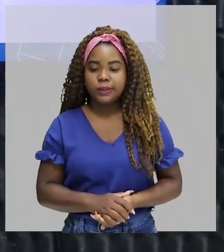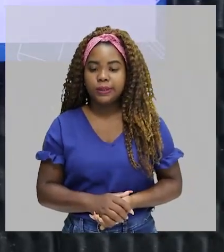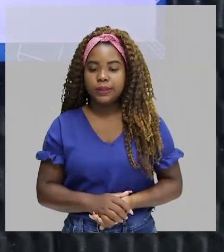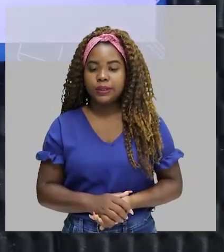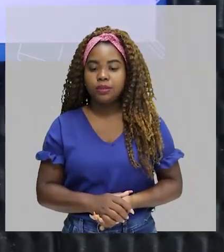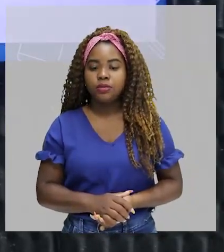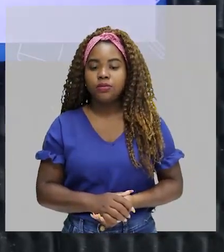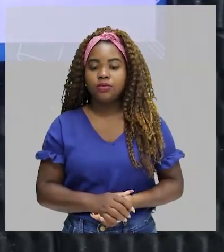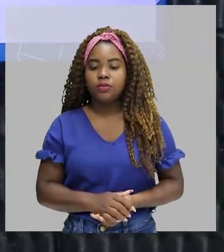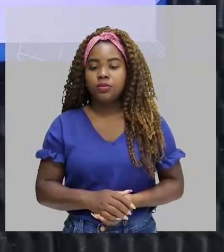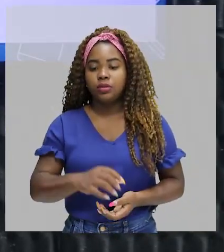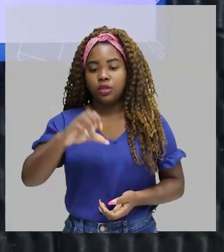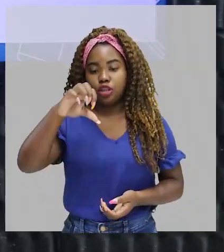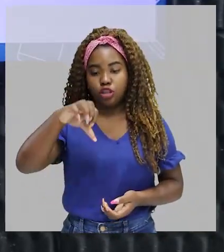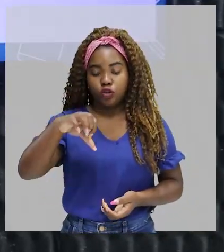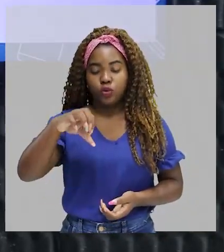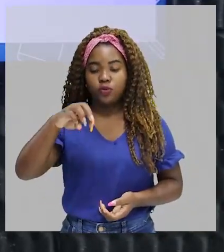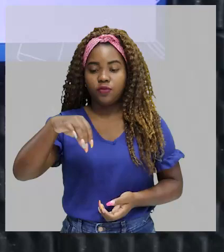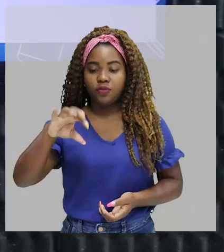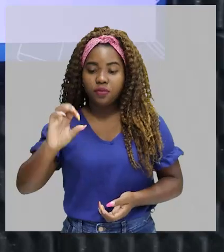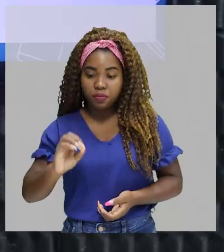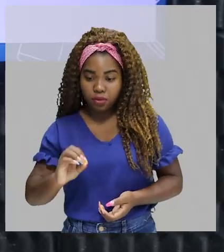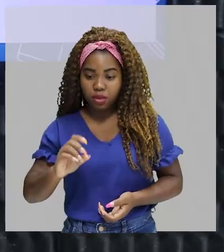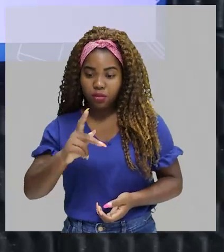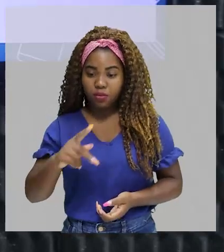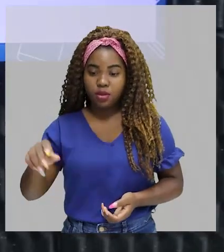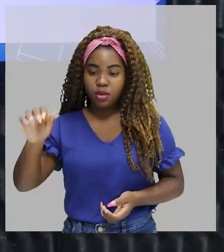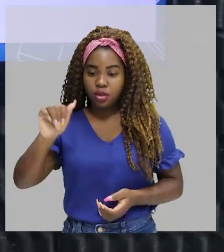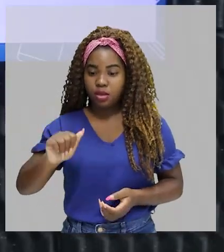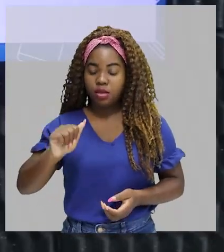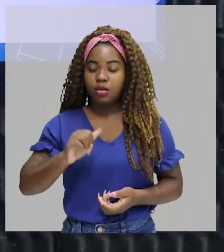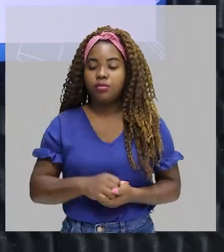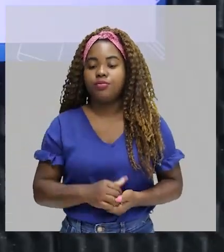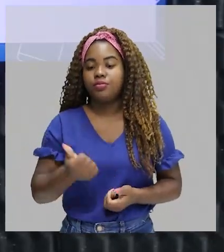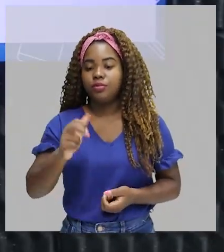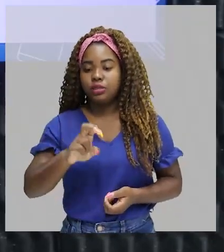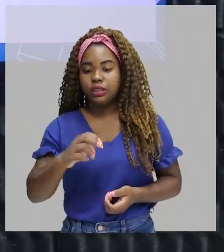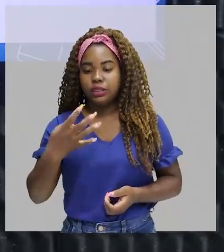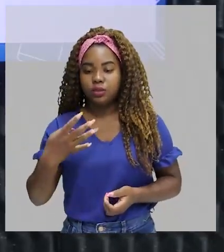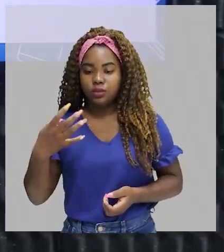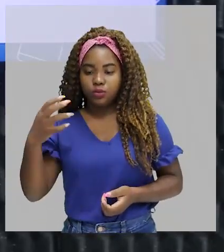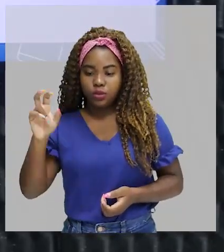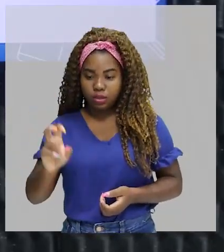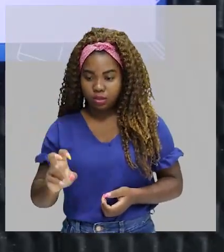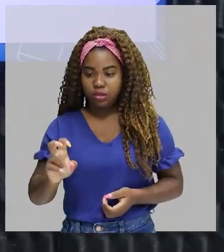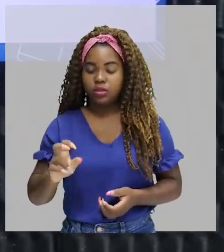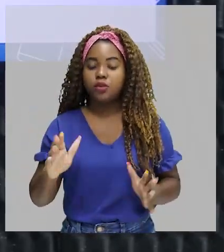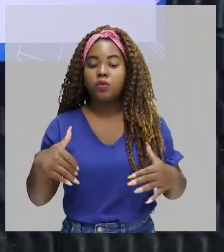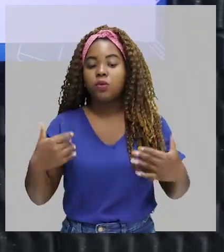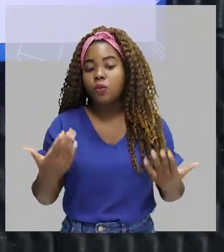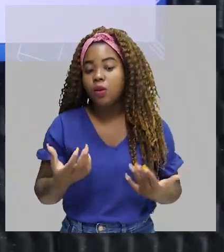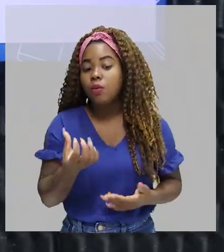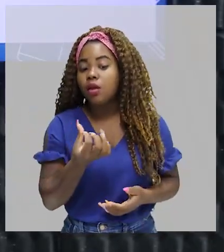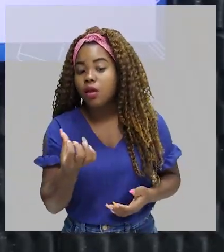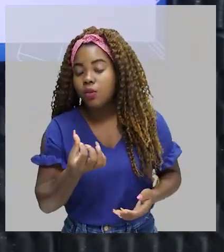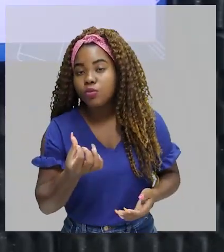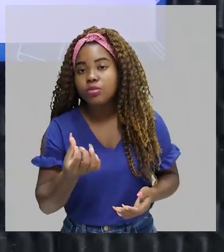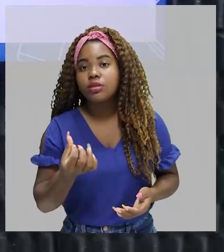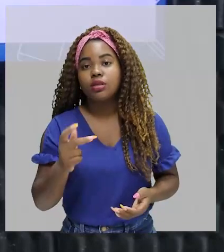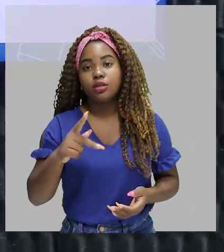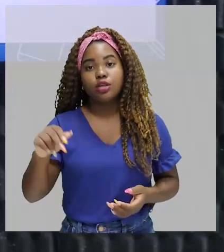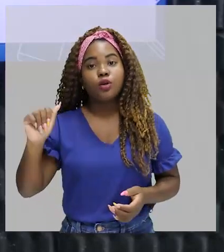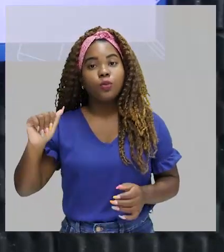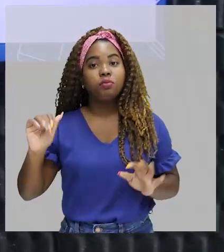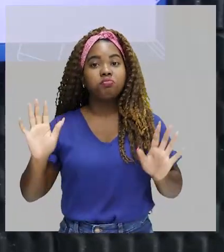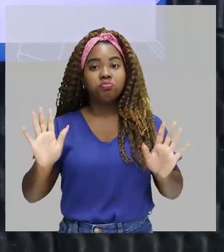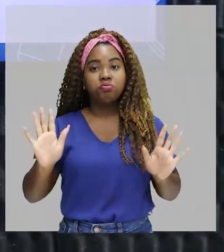Inscrevendo-se 9 meios aritméticos entre 15 e 45, qual é o sexto termo